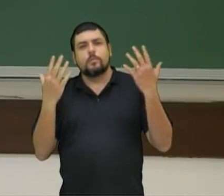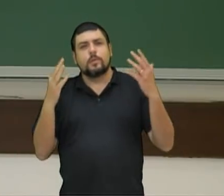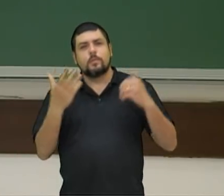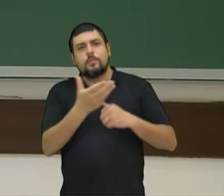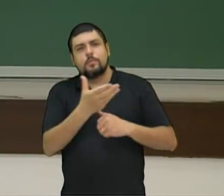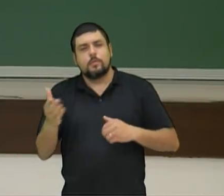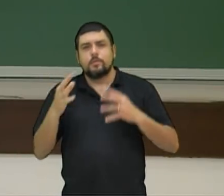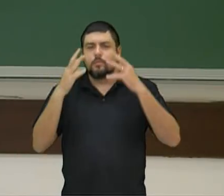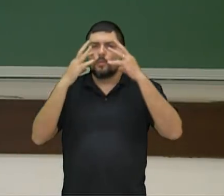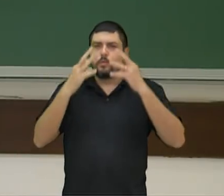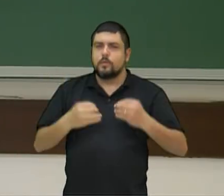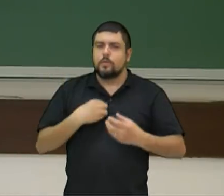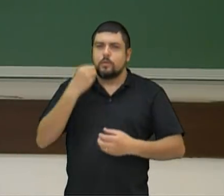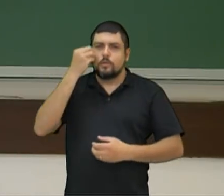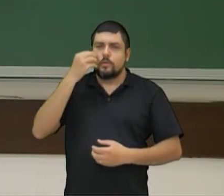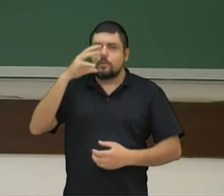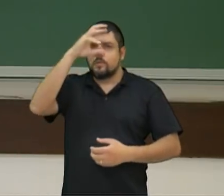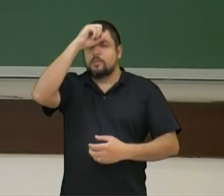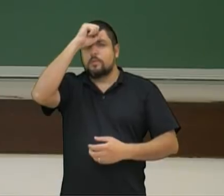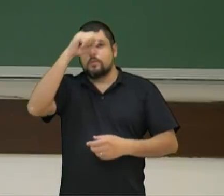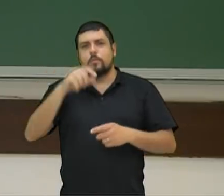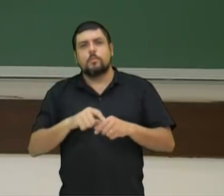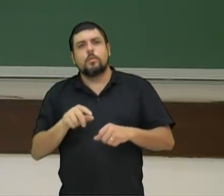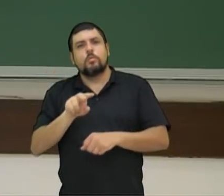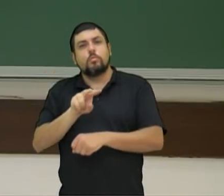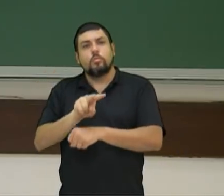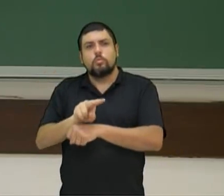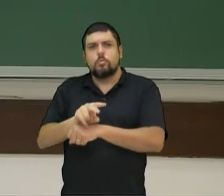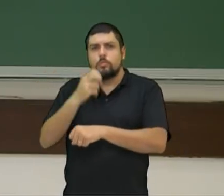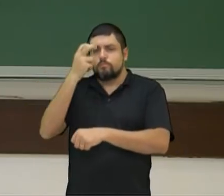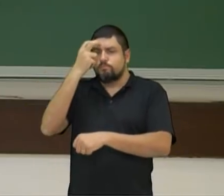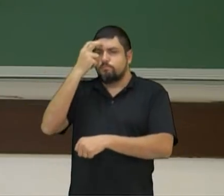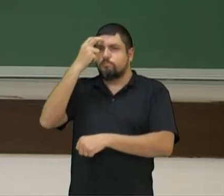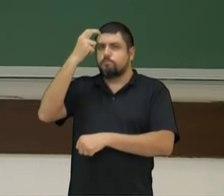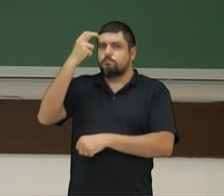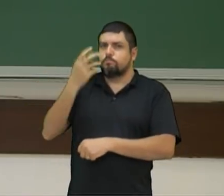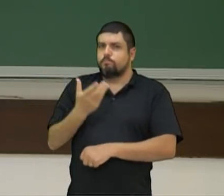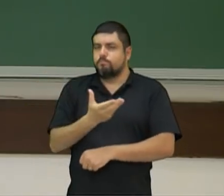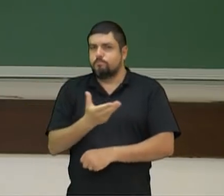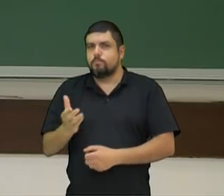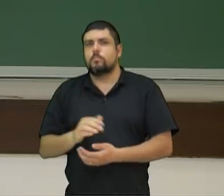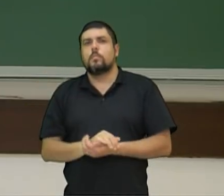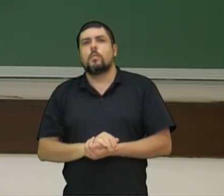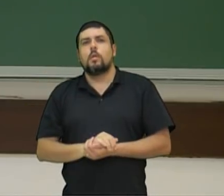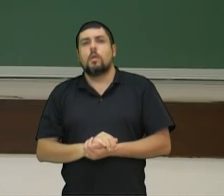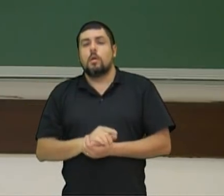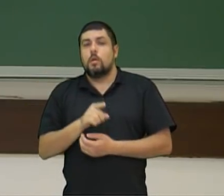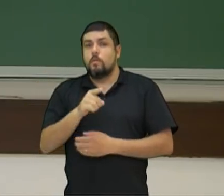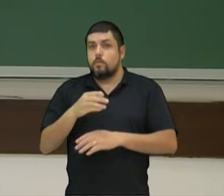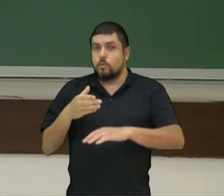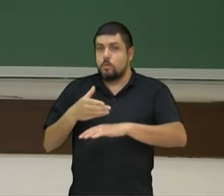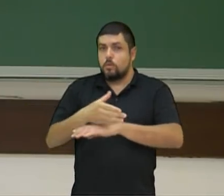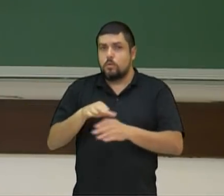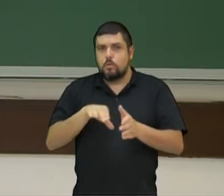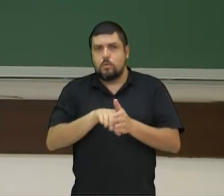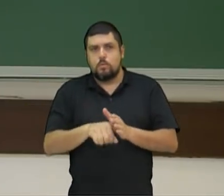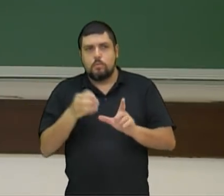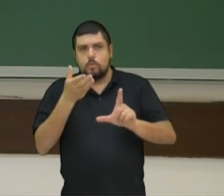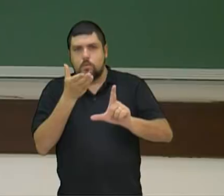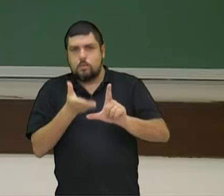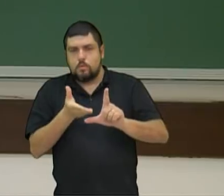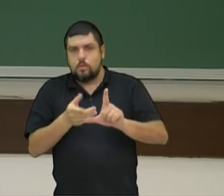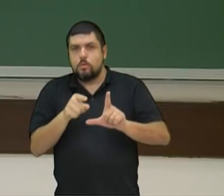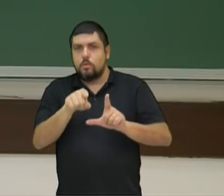atentos, tentando aprender, cuidando do intelecto de vocês. Os alunos que têm acesso ao aplicativo, não se esqueçam de responder a questão